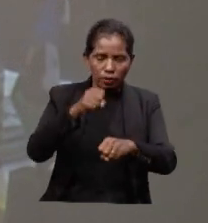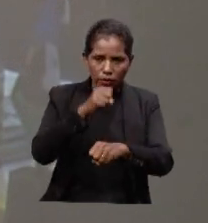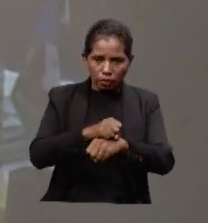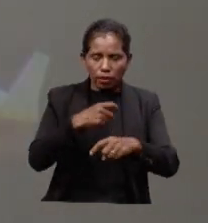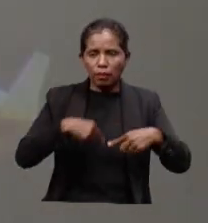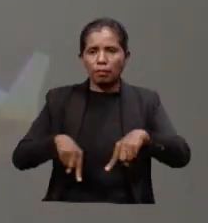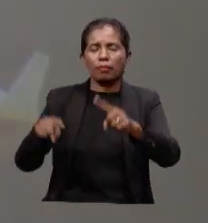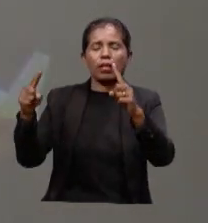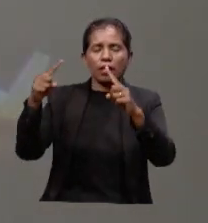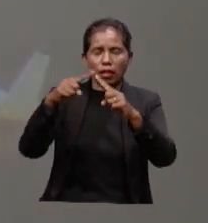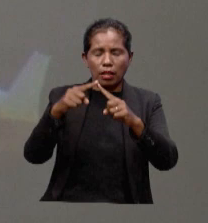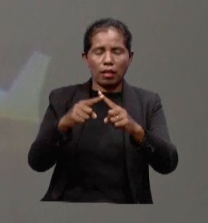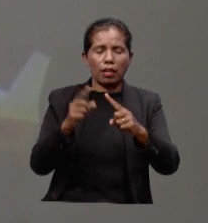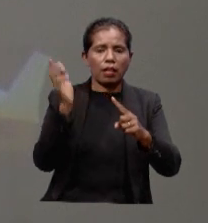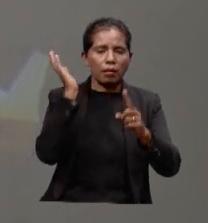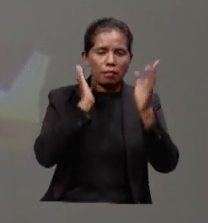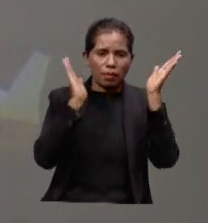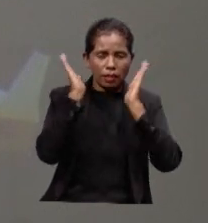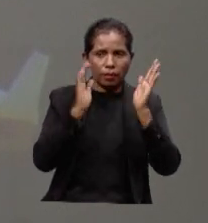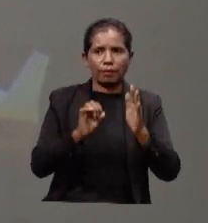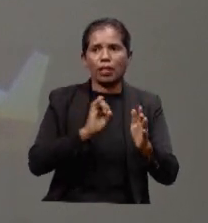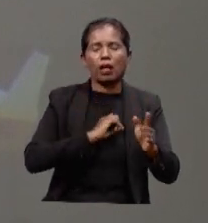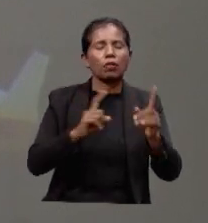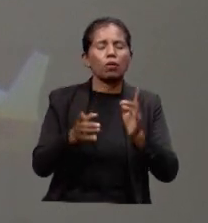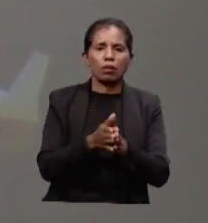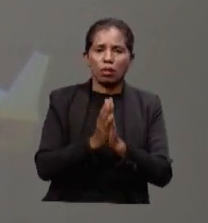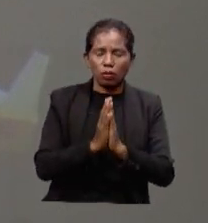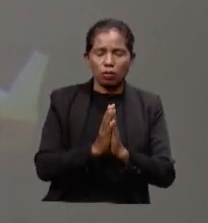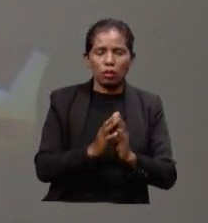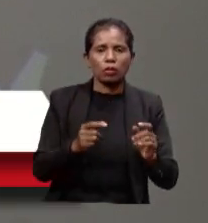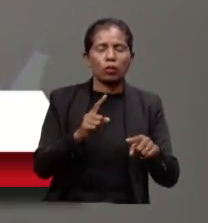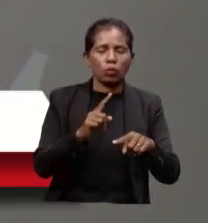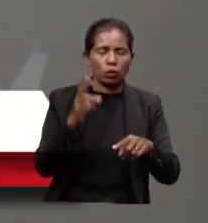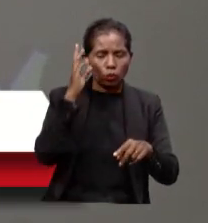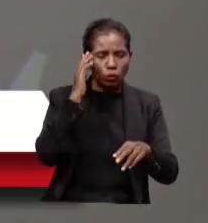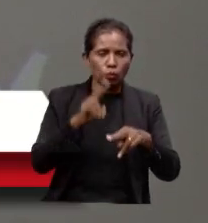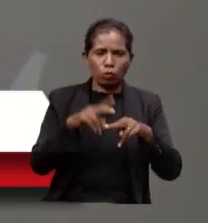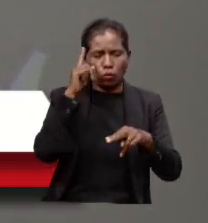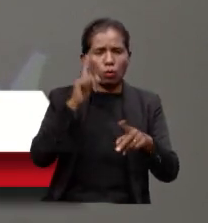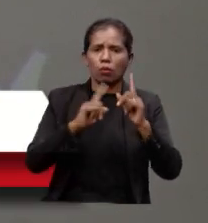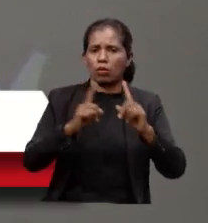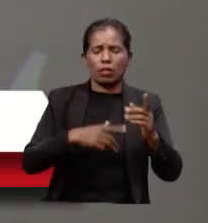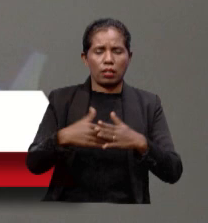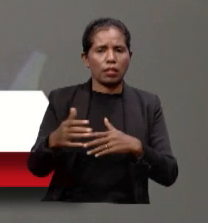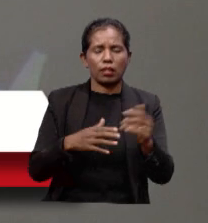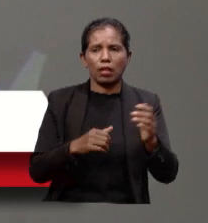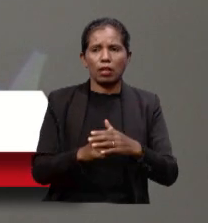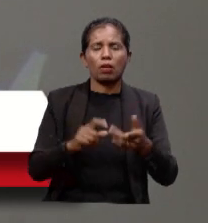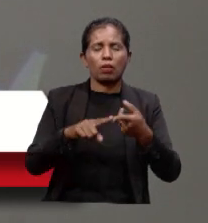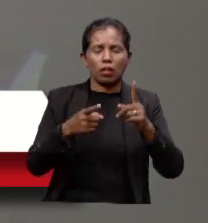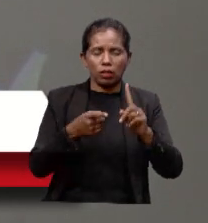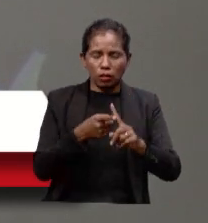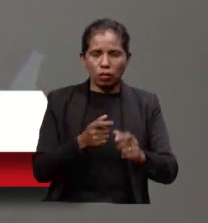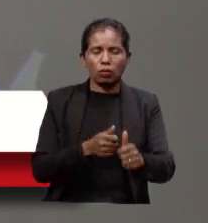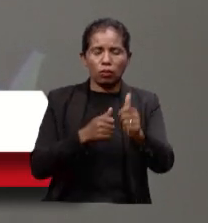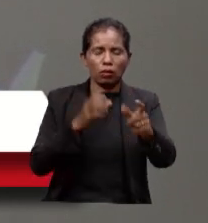Malaysia. Netura hanu observação mas ao Laos ba colega Sira autura hanu naran colega me ba Laos colega Sira autura hanu